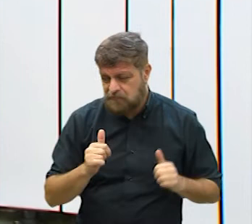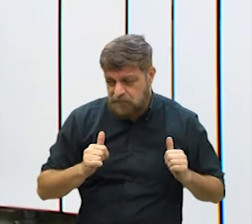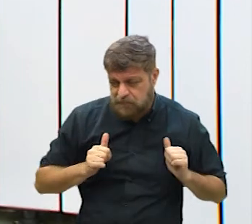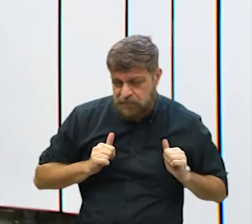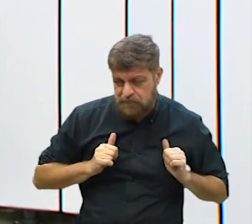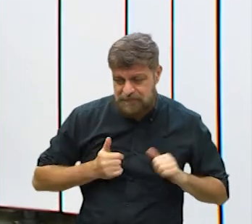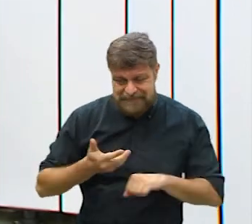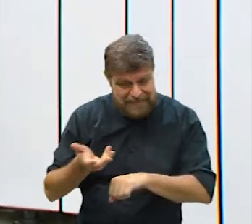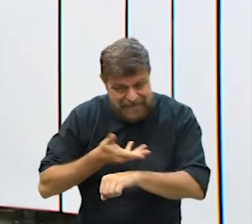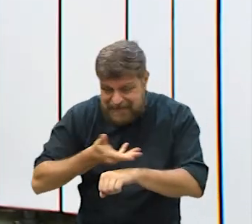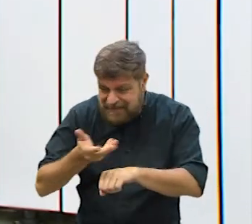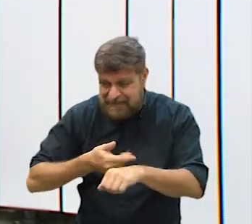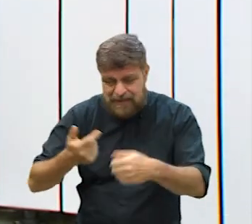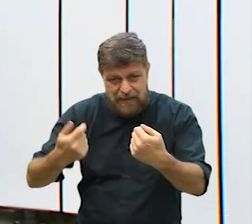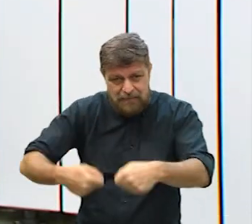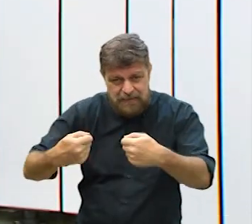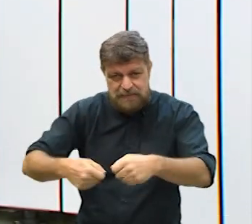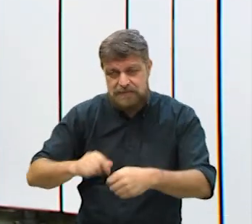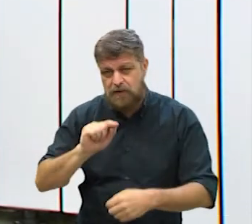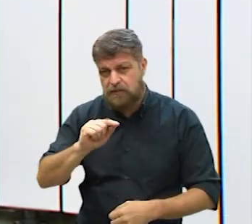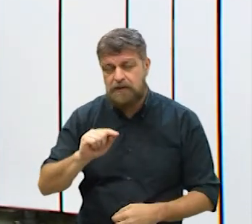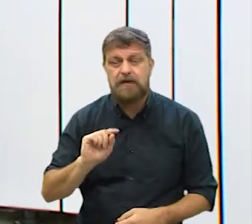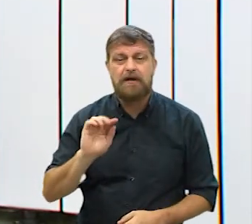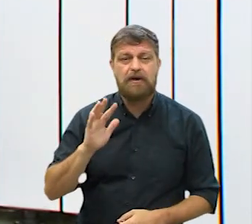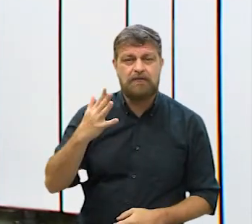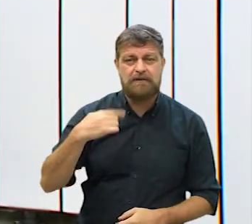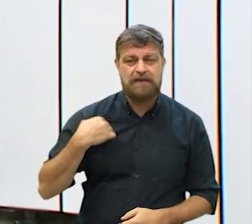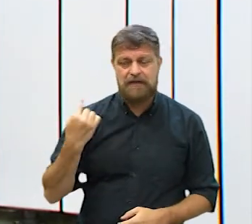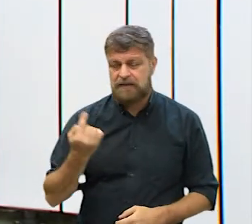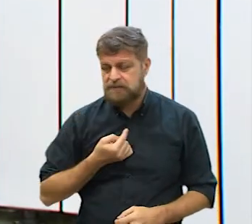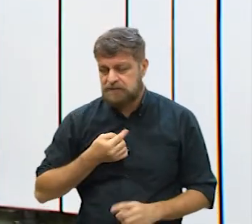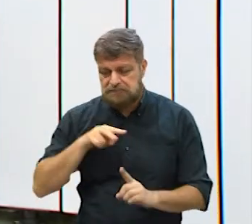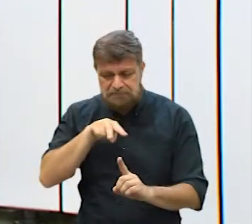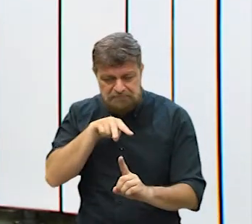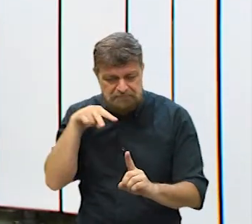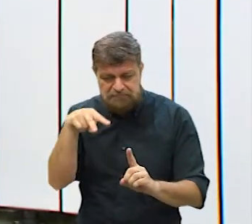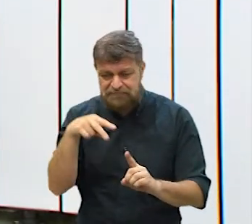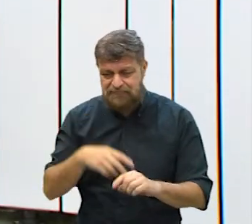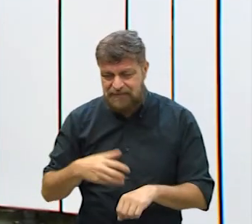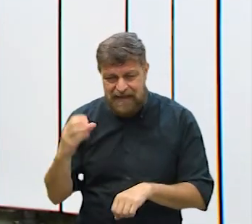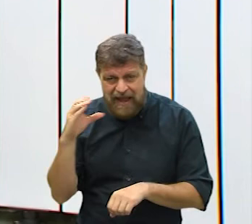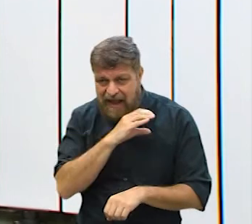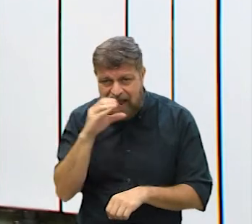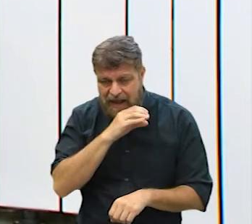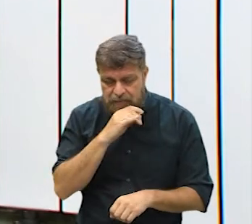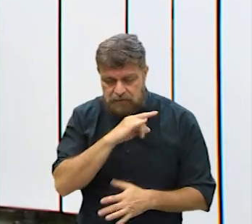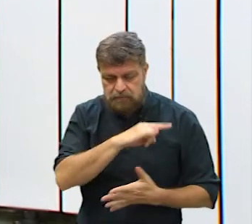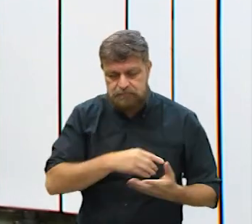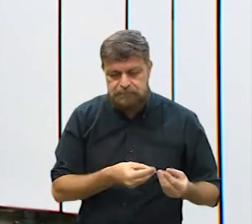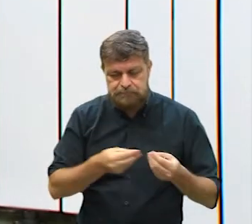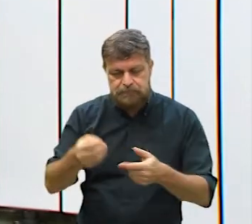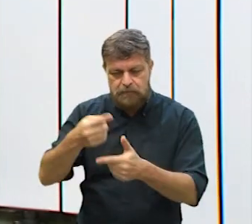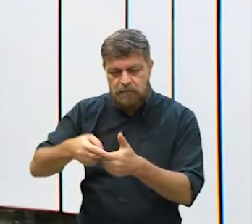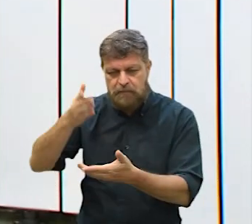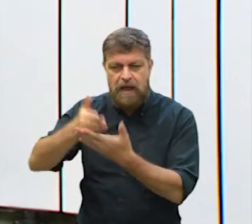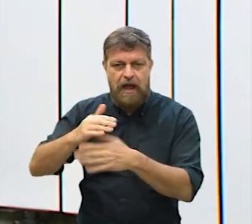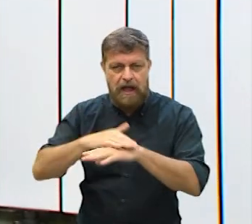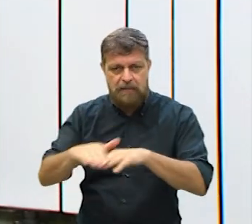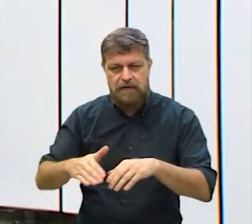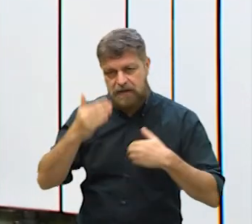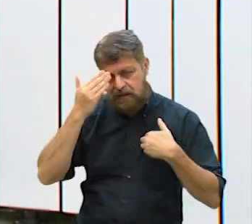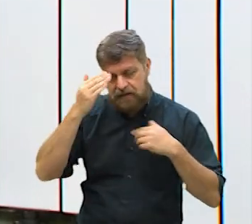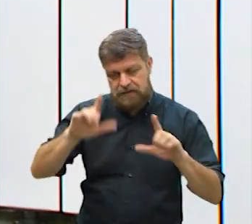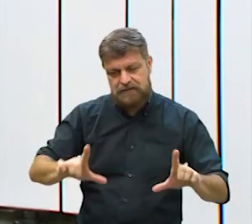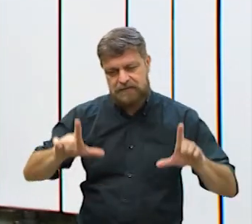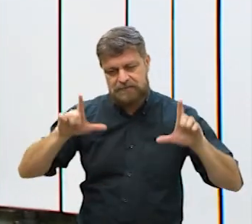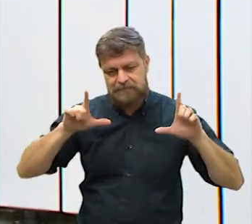a celeridade, né, no processo, a gente não vê perspectiva tão cedo de conseguir resolver. E agradeço também